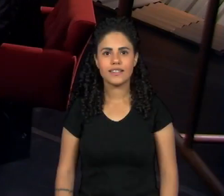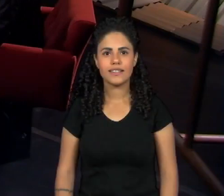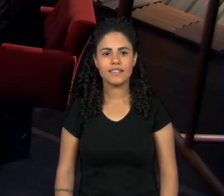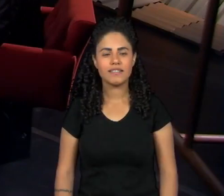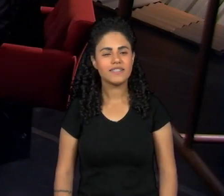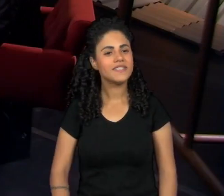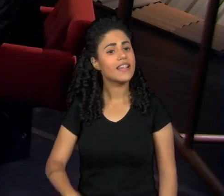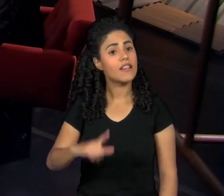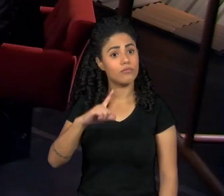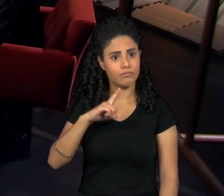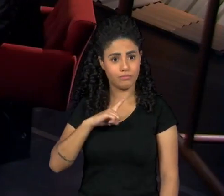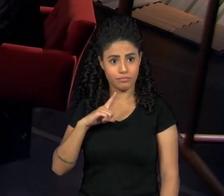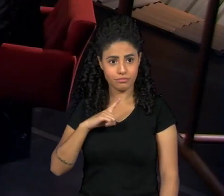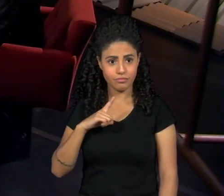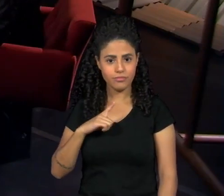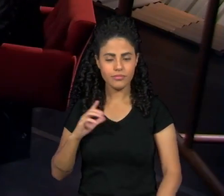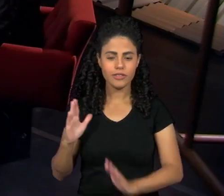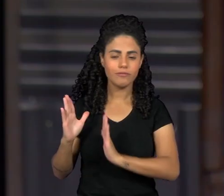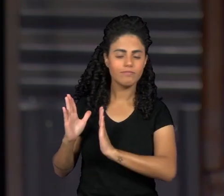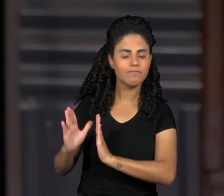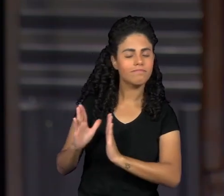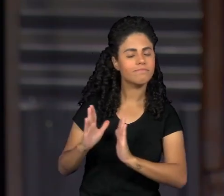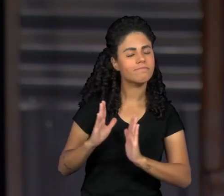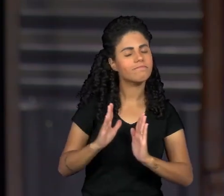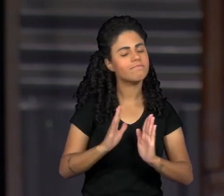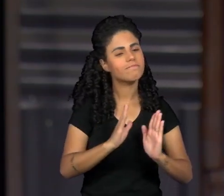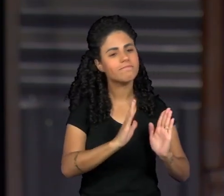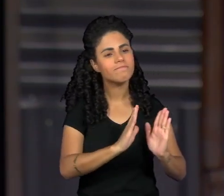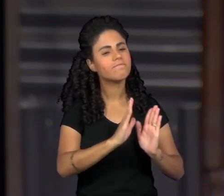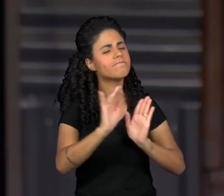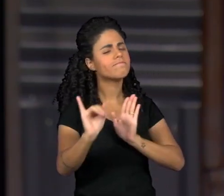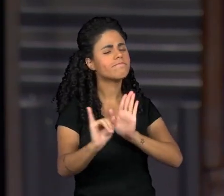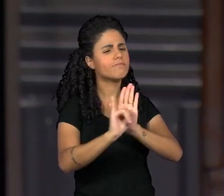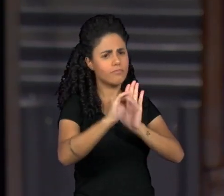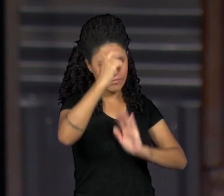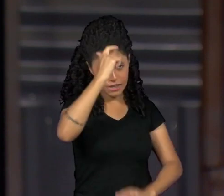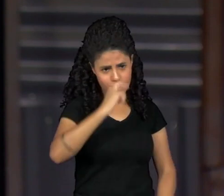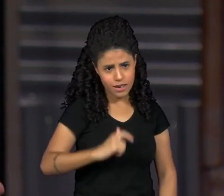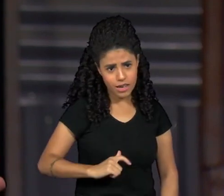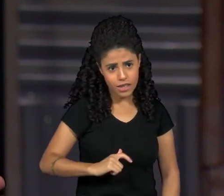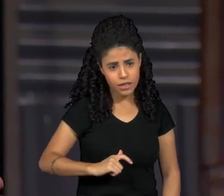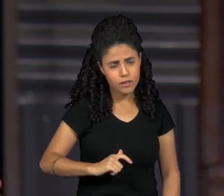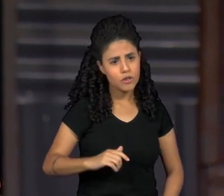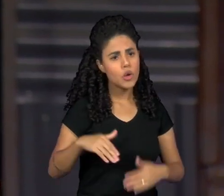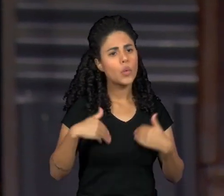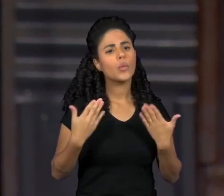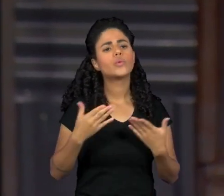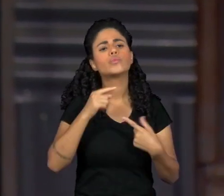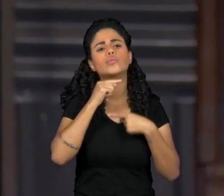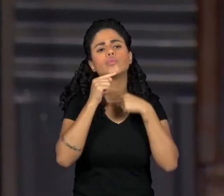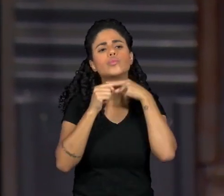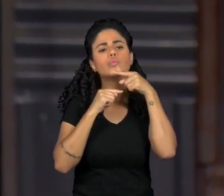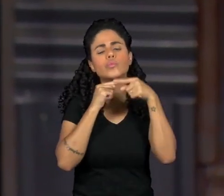Existe um processo de encontrar a identidade? Essa é a dúvida